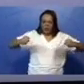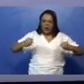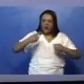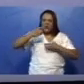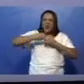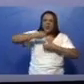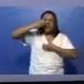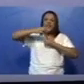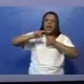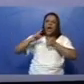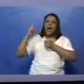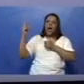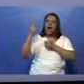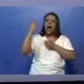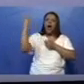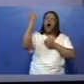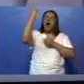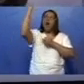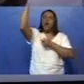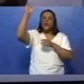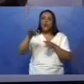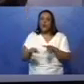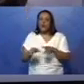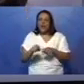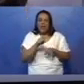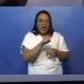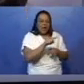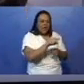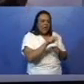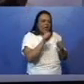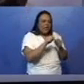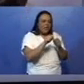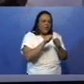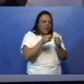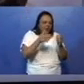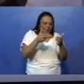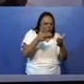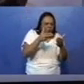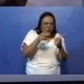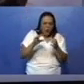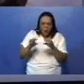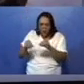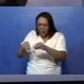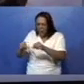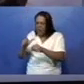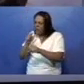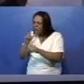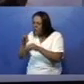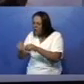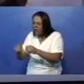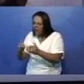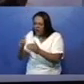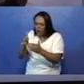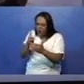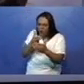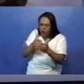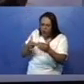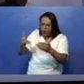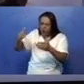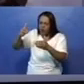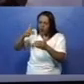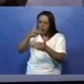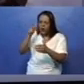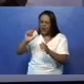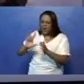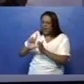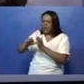assim por diante. E aí ele esculpiu os homens no barro e depois ele deu vida aos homens. Só que